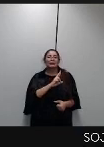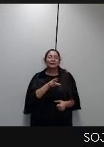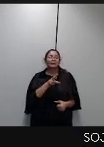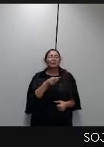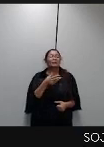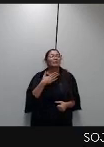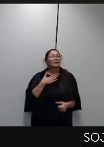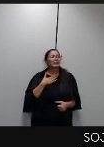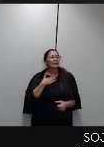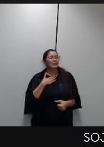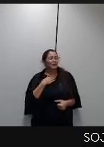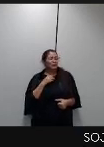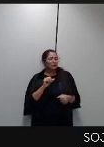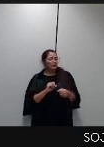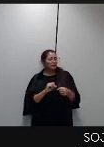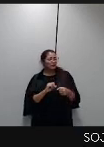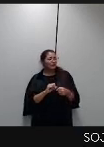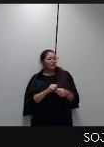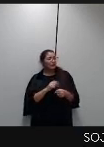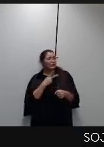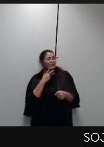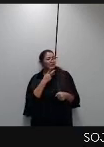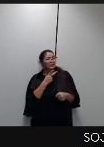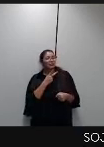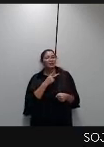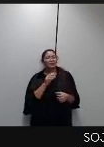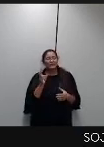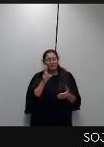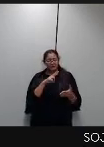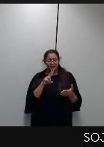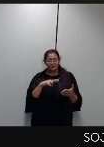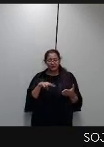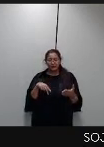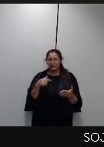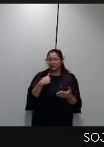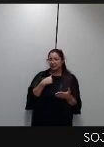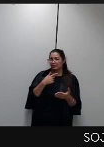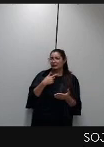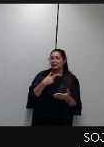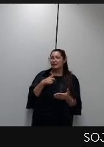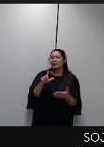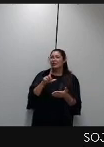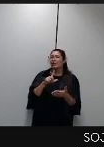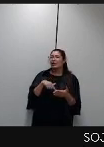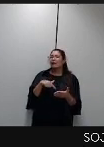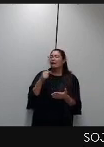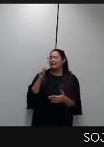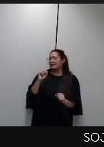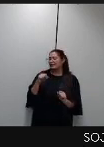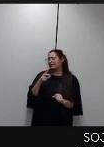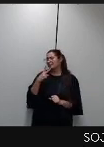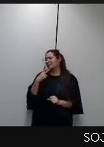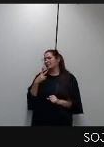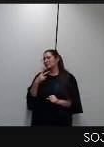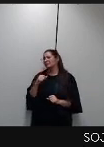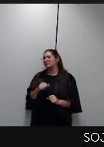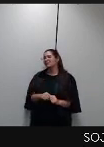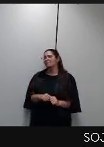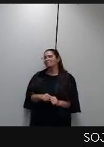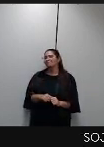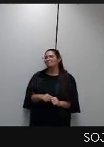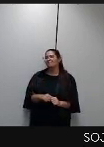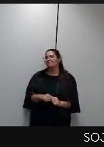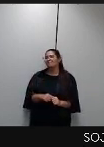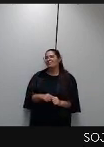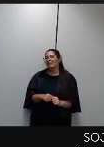já faço a observação que eu só verificar aqui amigos Napoleão aqui é o seguinte e foi um acidente é um